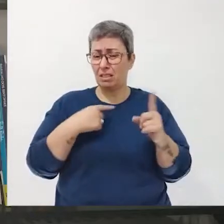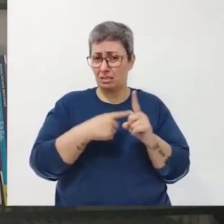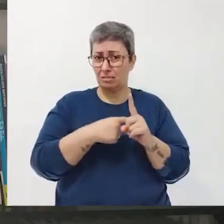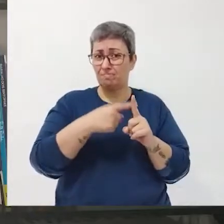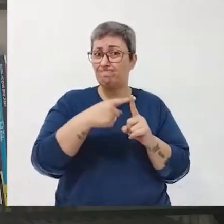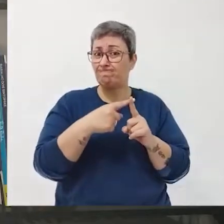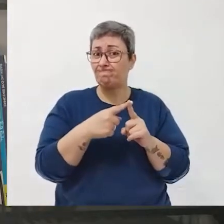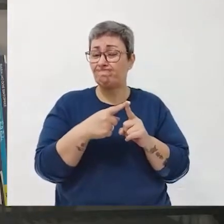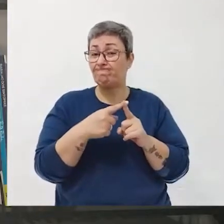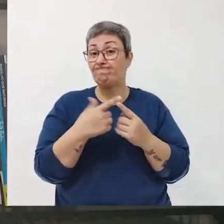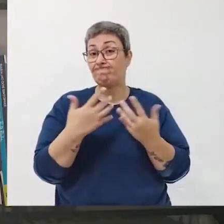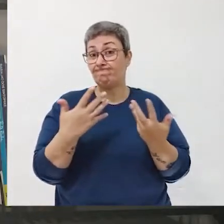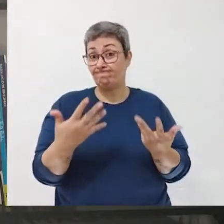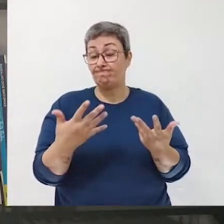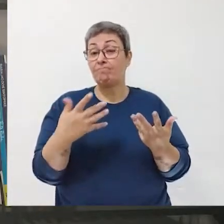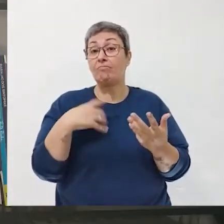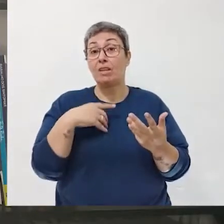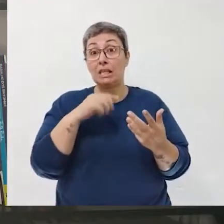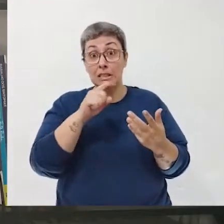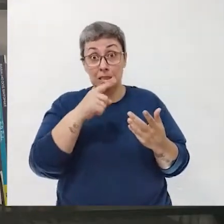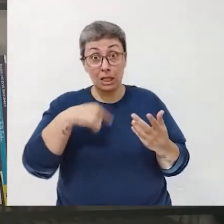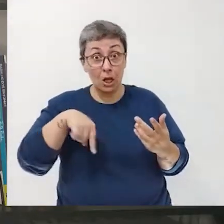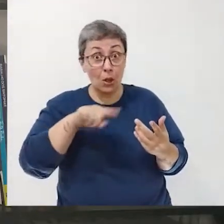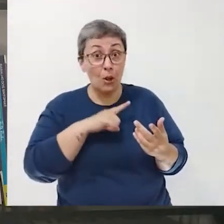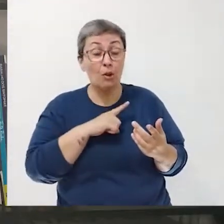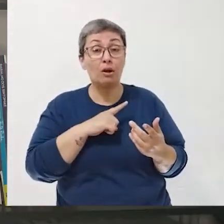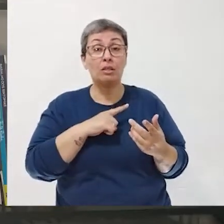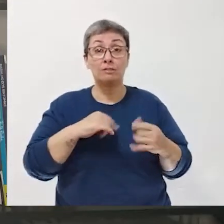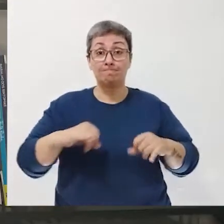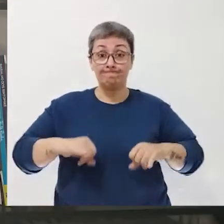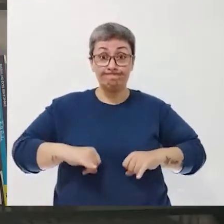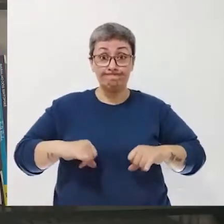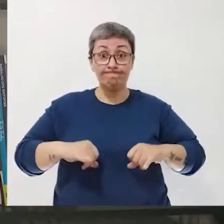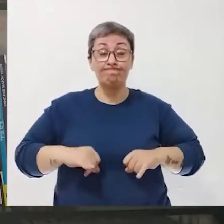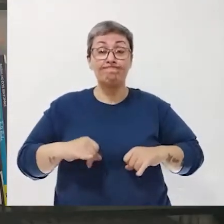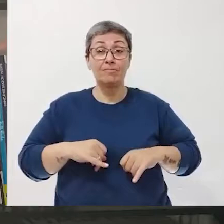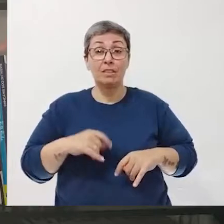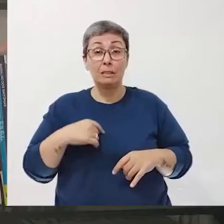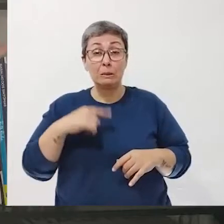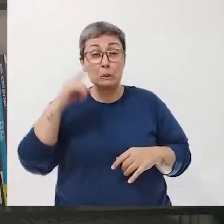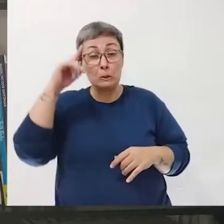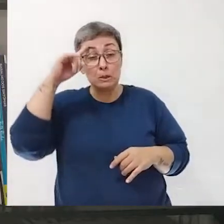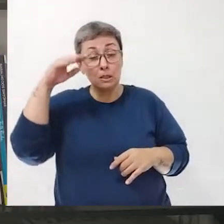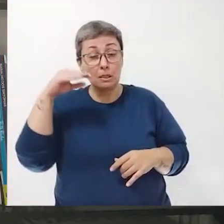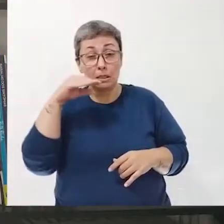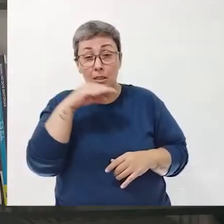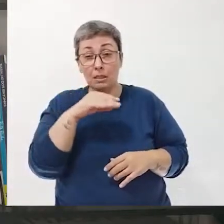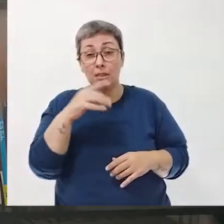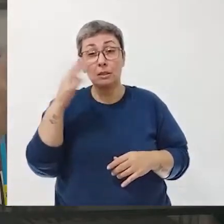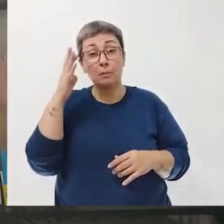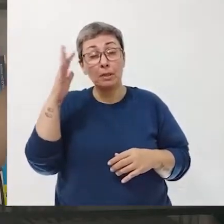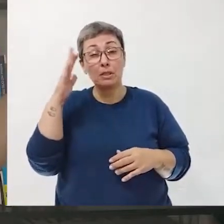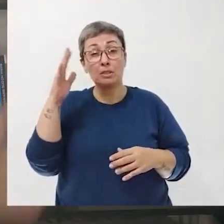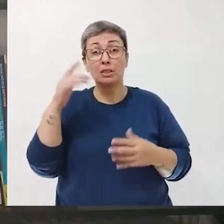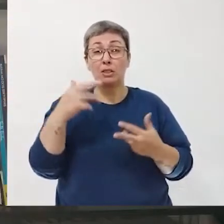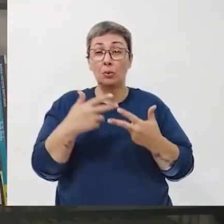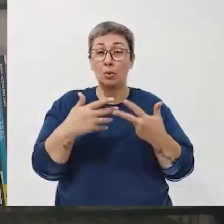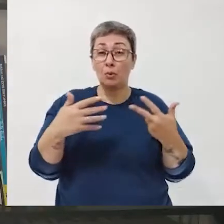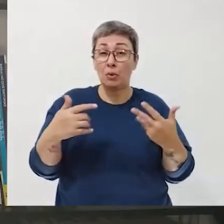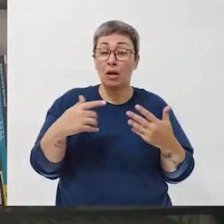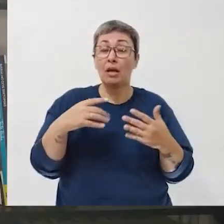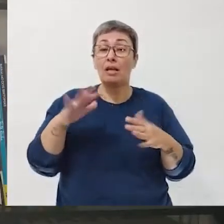aumento da temperatura? Olha, se nós sofremos com dias muito quentes, imaginem só os bichinhos que